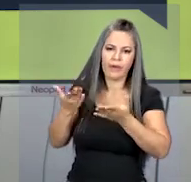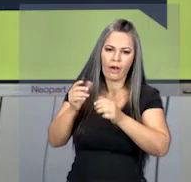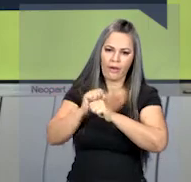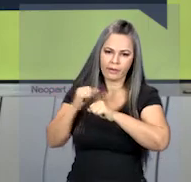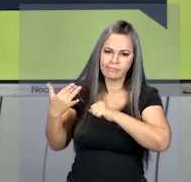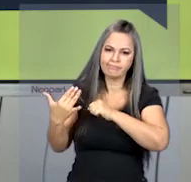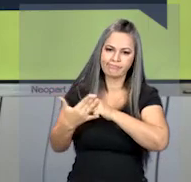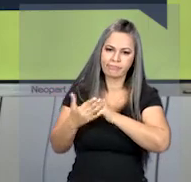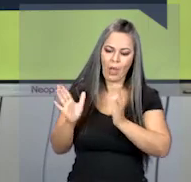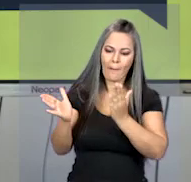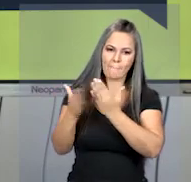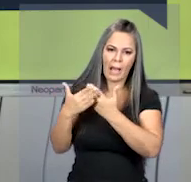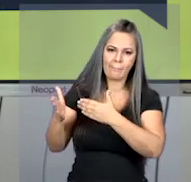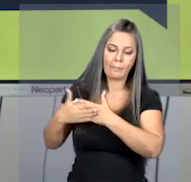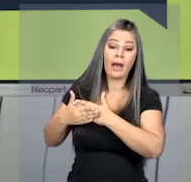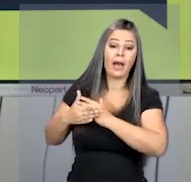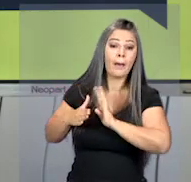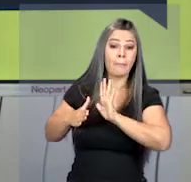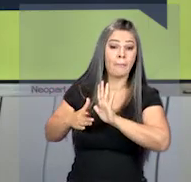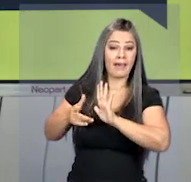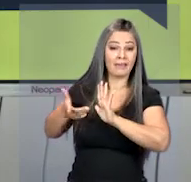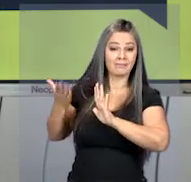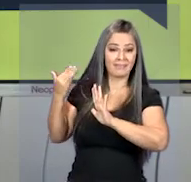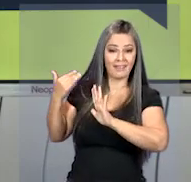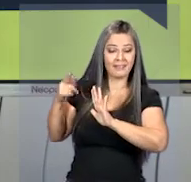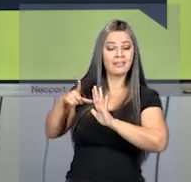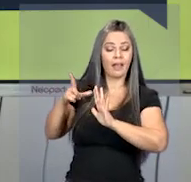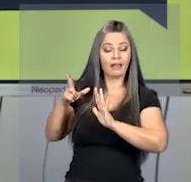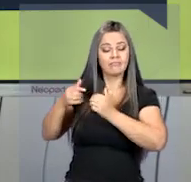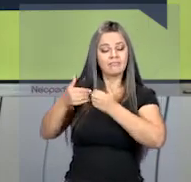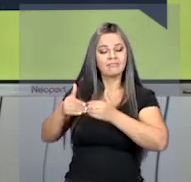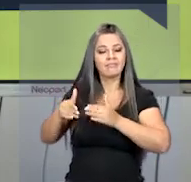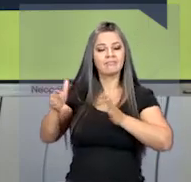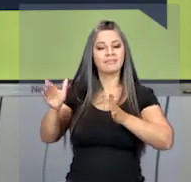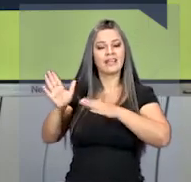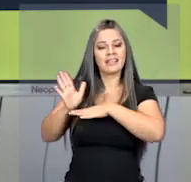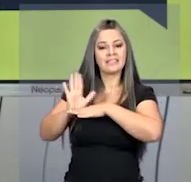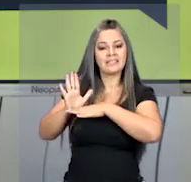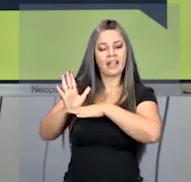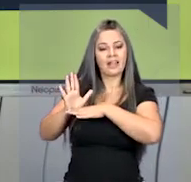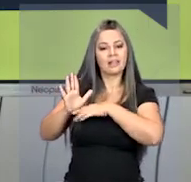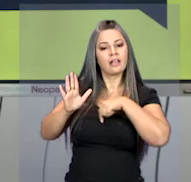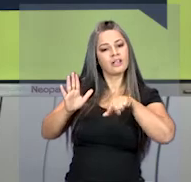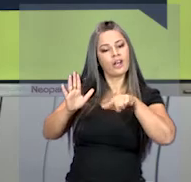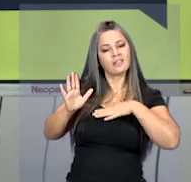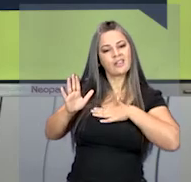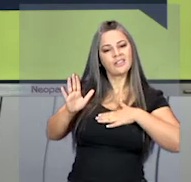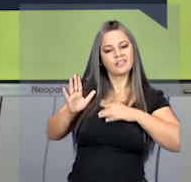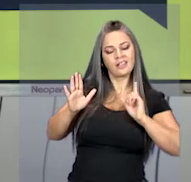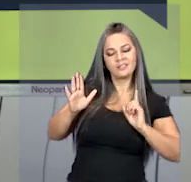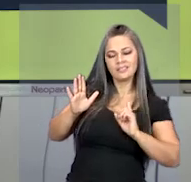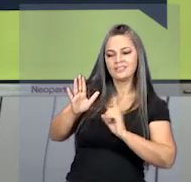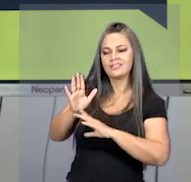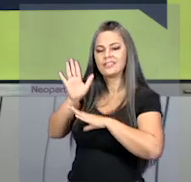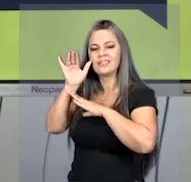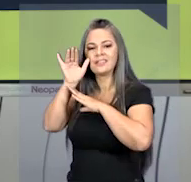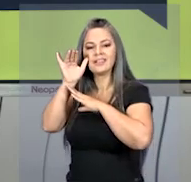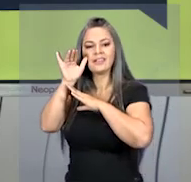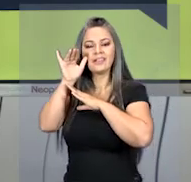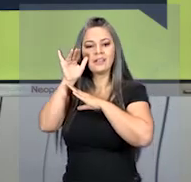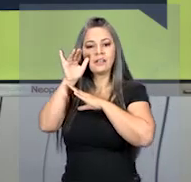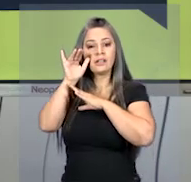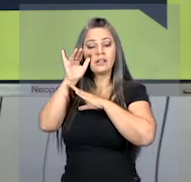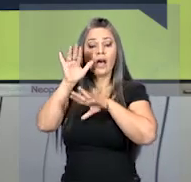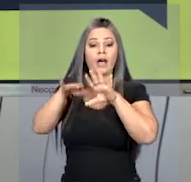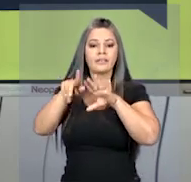que o cinema é algo fantástico. Nós gostamos de ir ao cinema, mesmo sabendo que ali, às vezes, não é nada